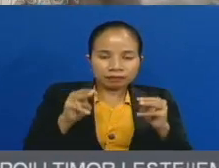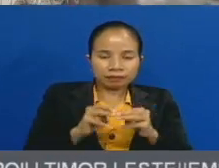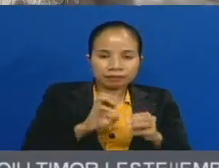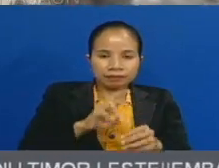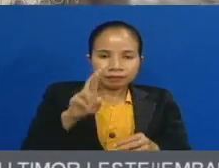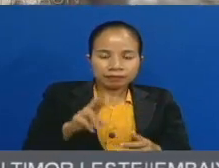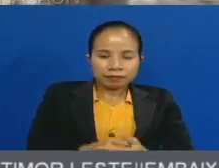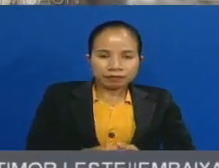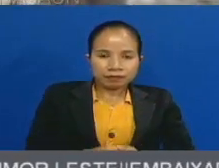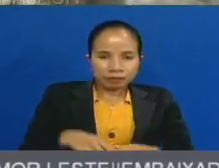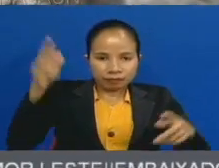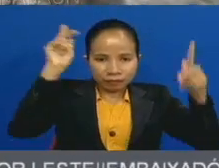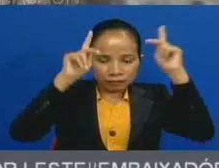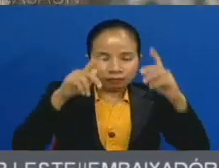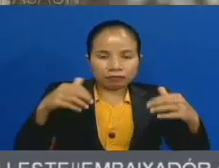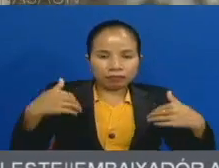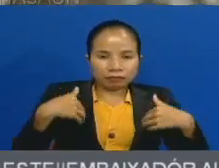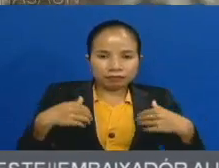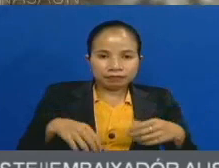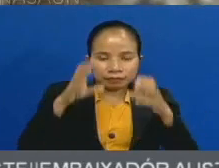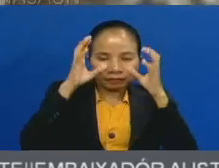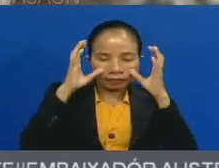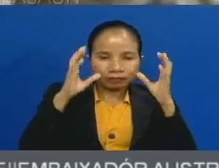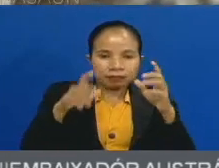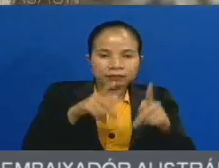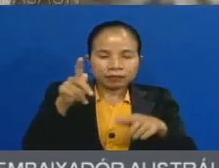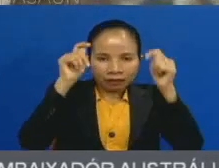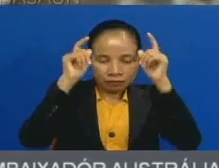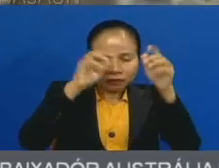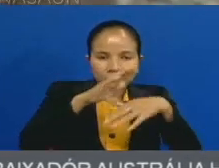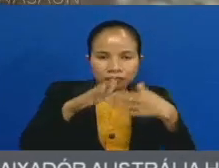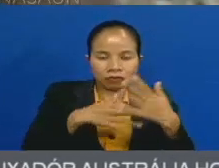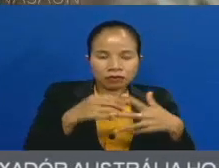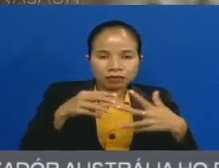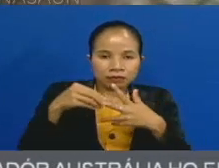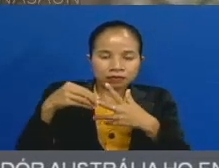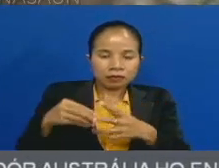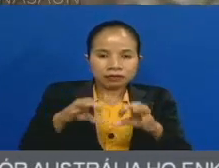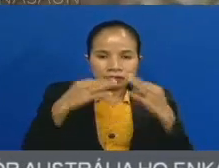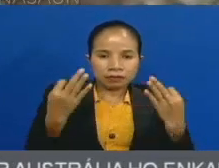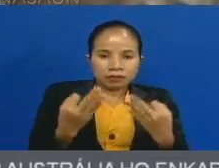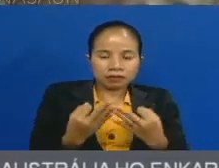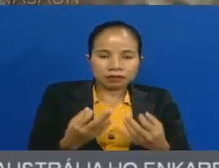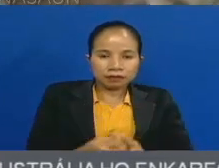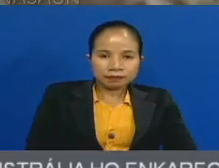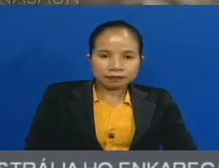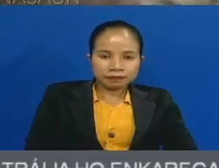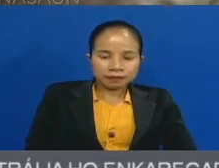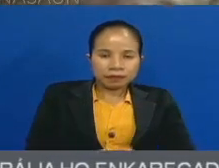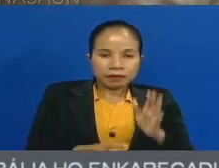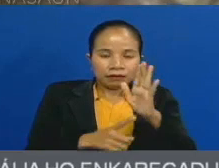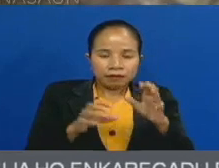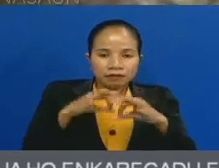Ermera. Situação ne hamosu tristeza ba Timor Wanghotu, especialmente familia.